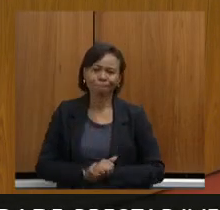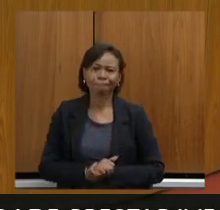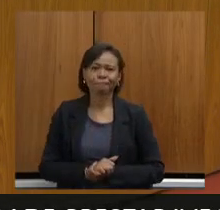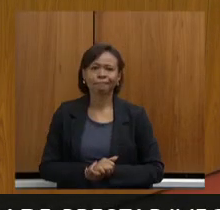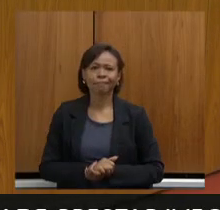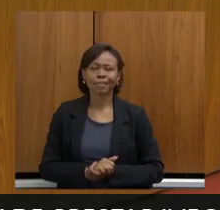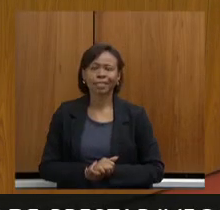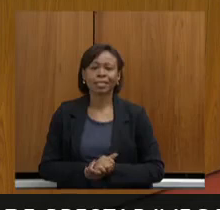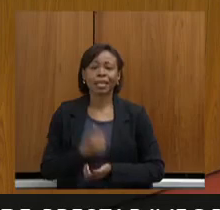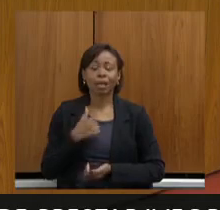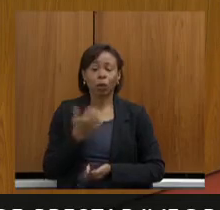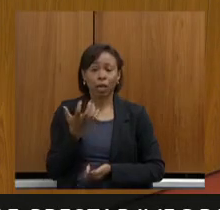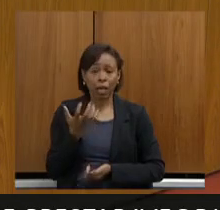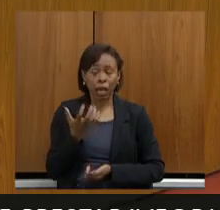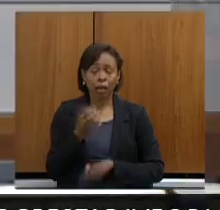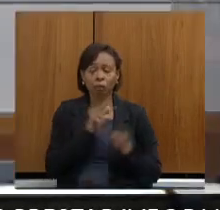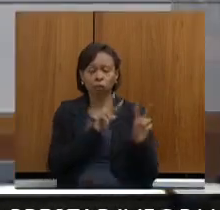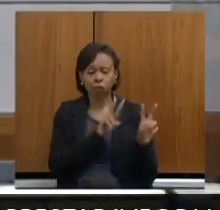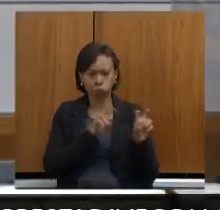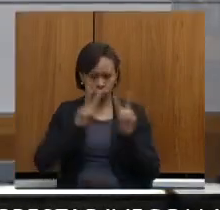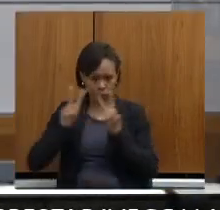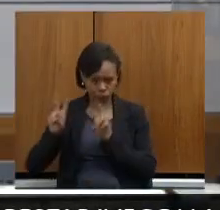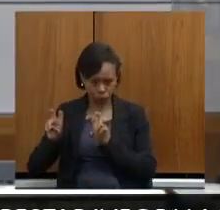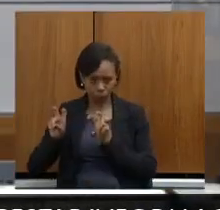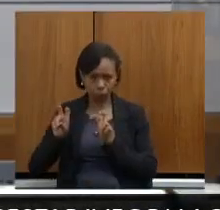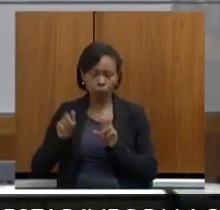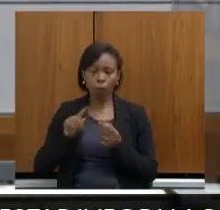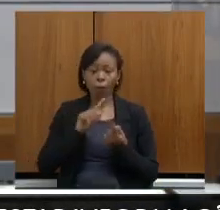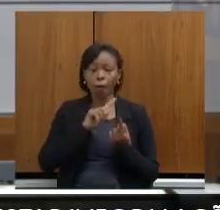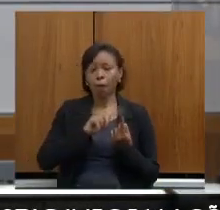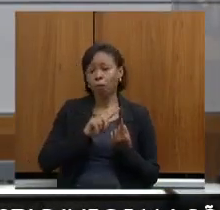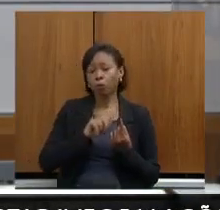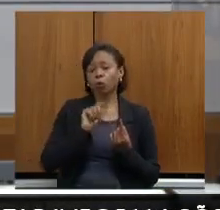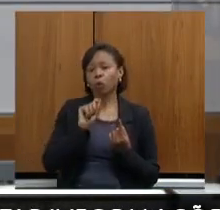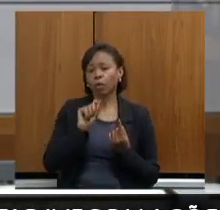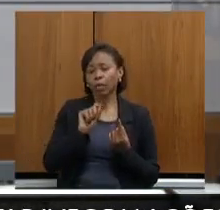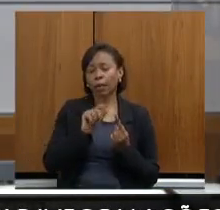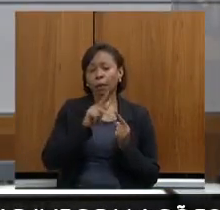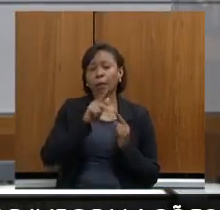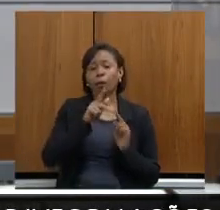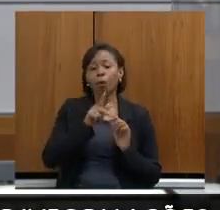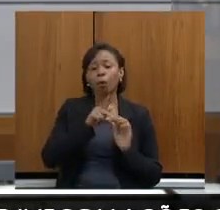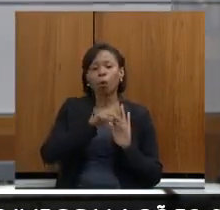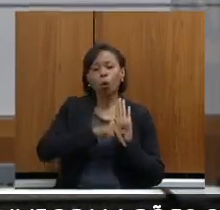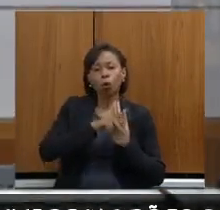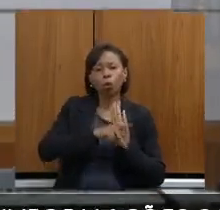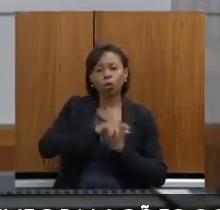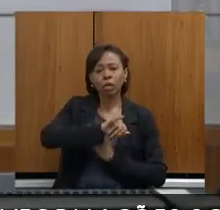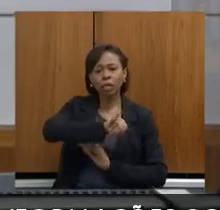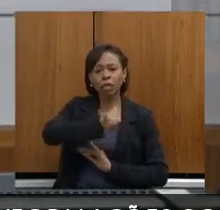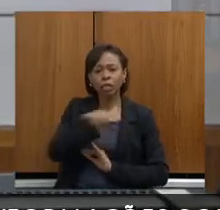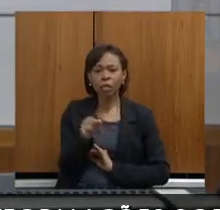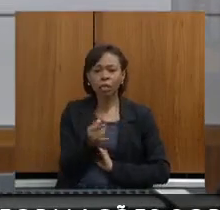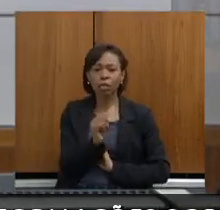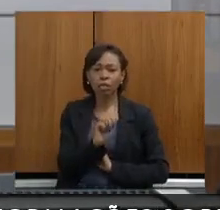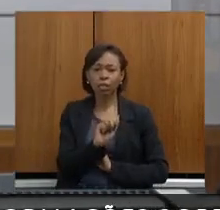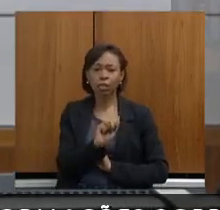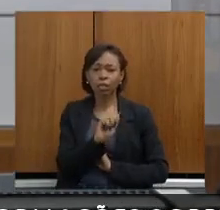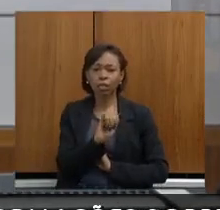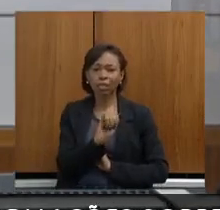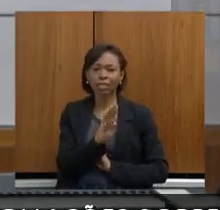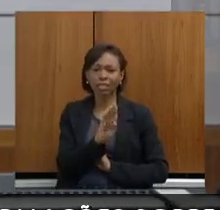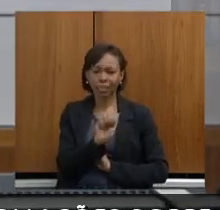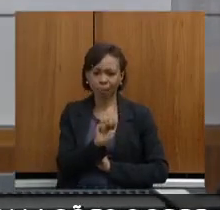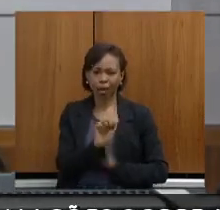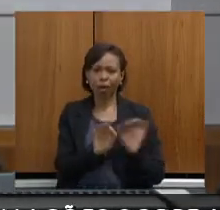queria falar dos dois assuntos um deles secretária É sobre o projeto Jaíba a senhora conhece bem um projeto